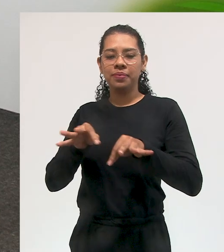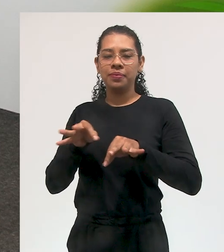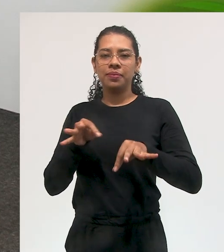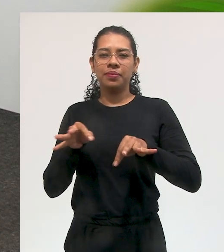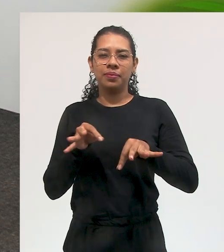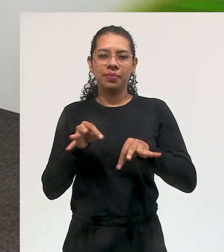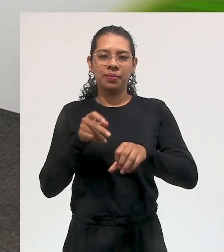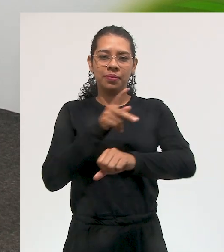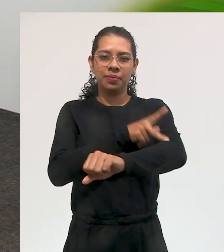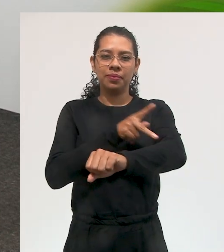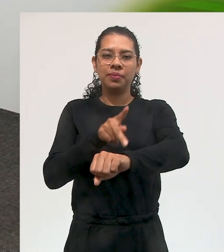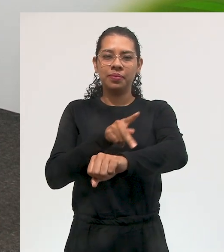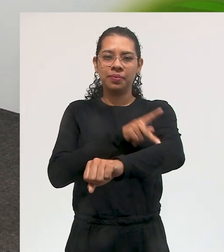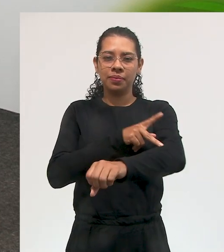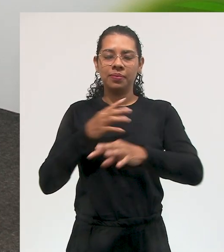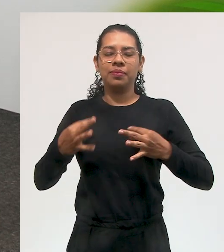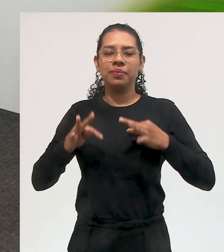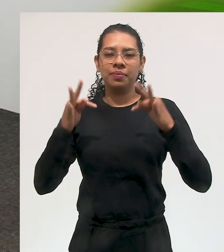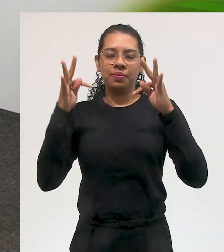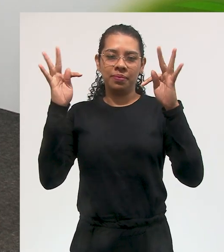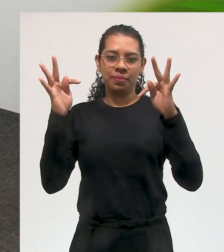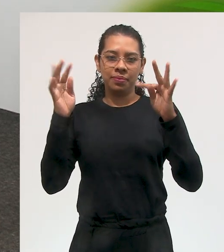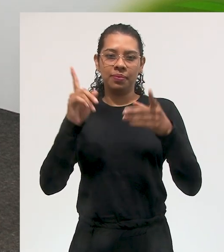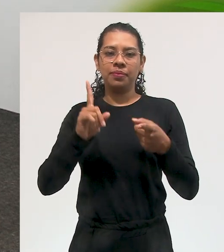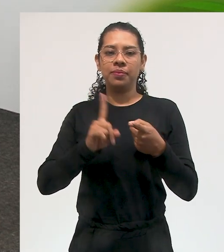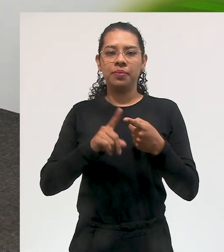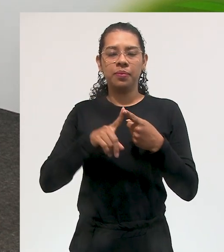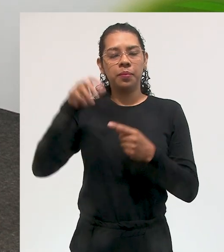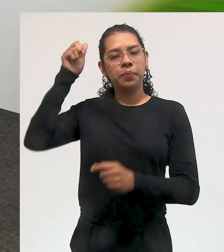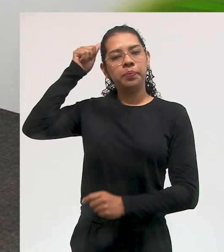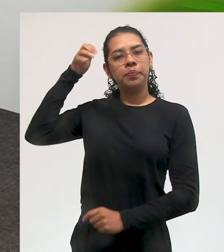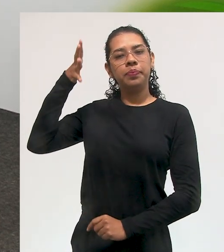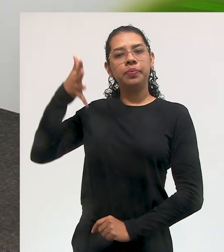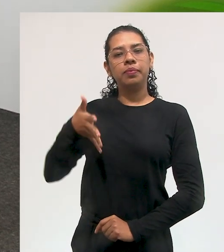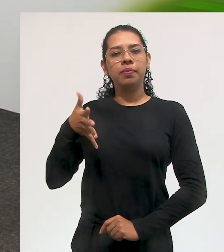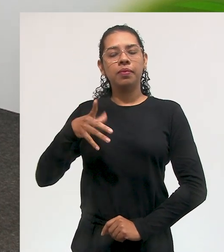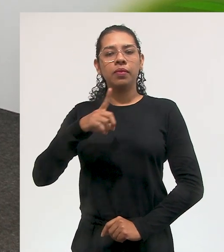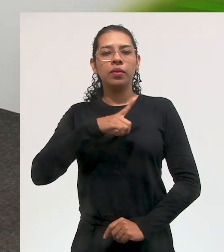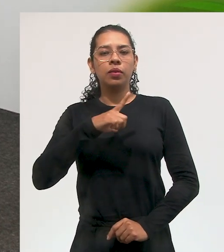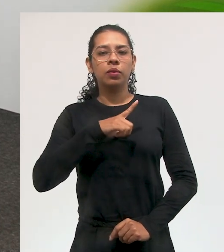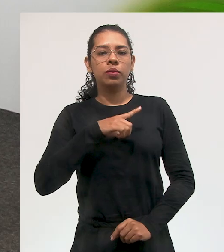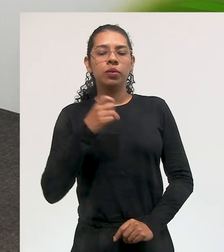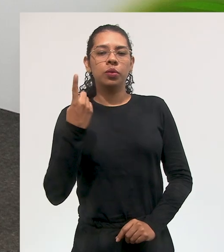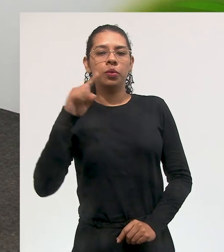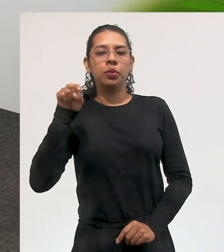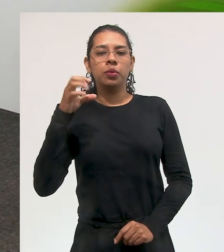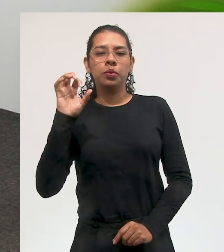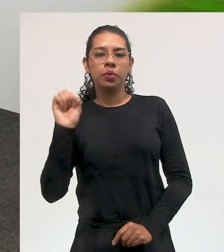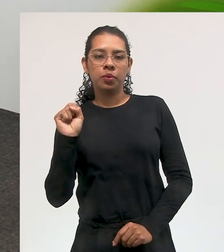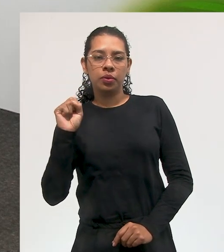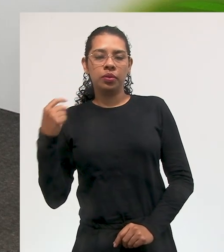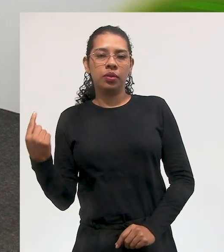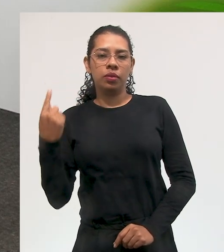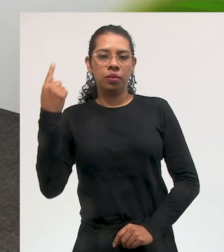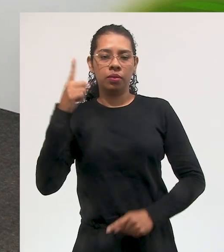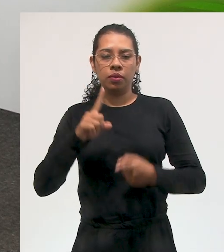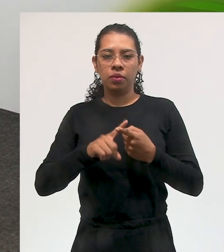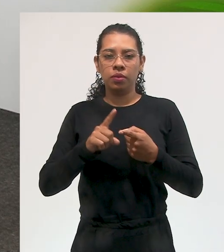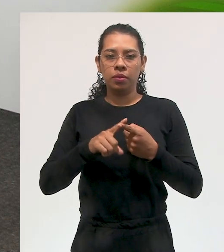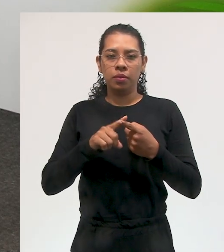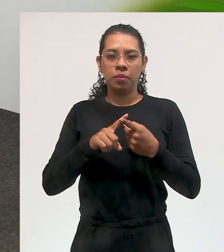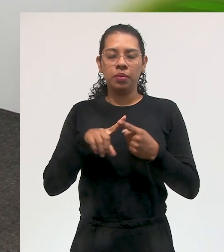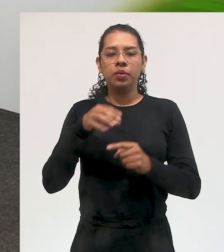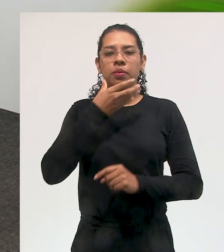e Tecnológica. Eu queria fazer uma audiodescrição. Eu tenho 1,80 m, sou do sexo masculino, estou com um